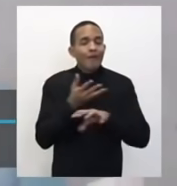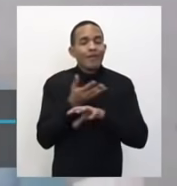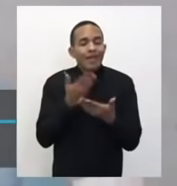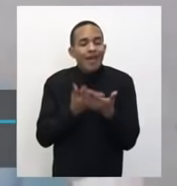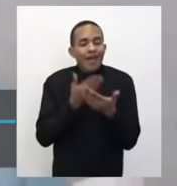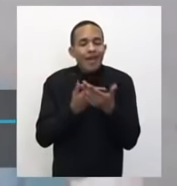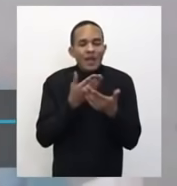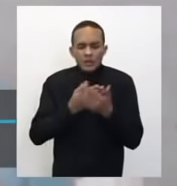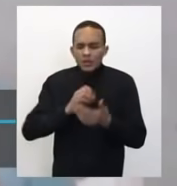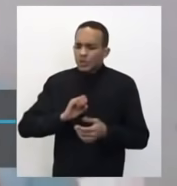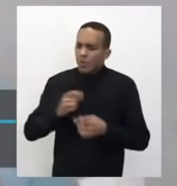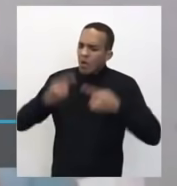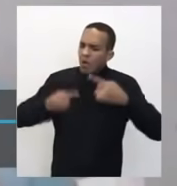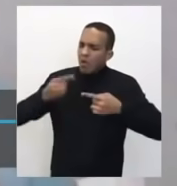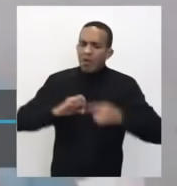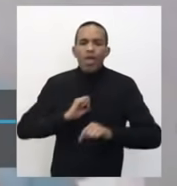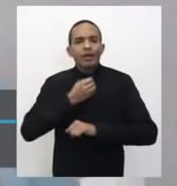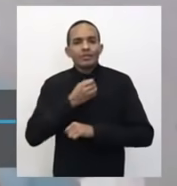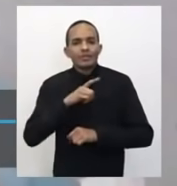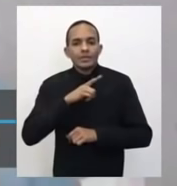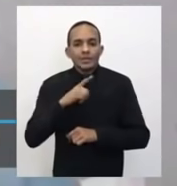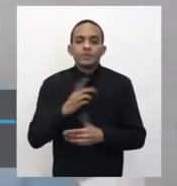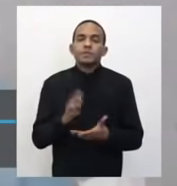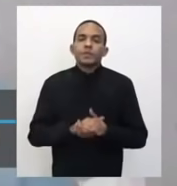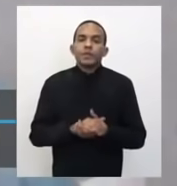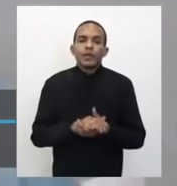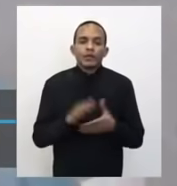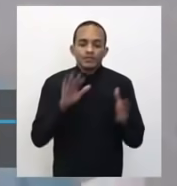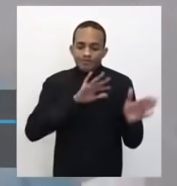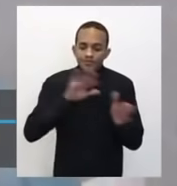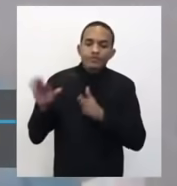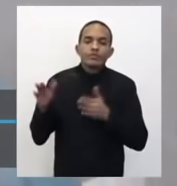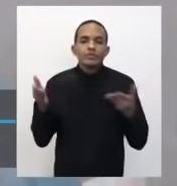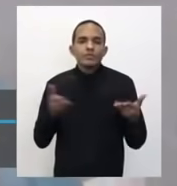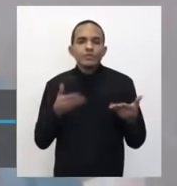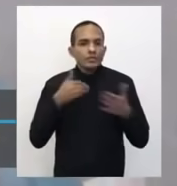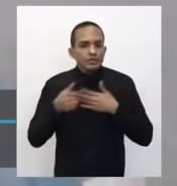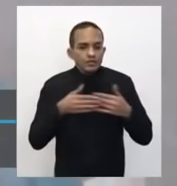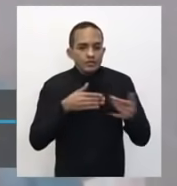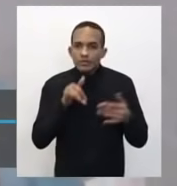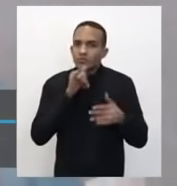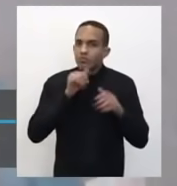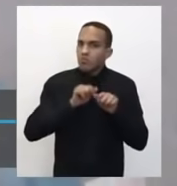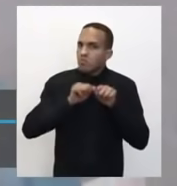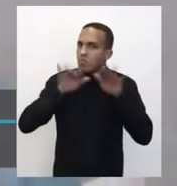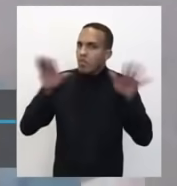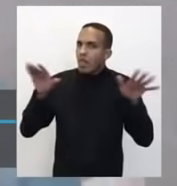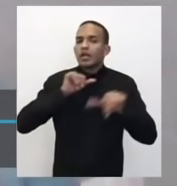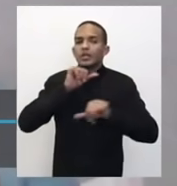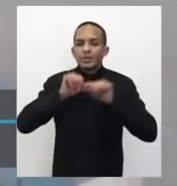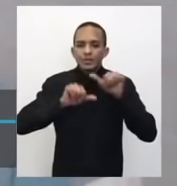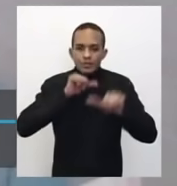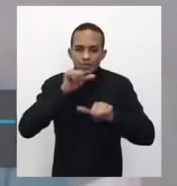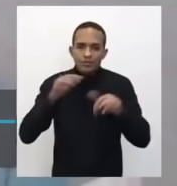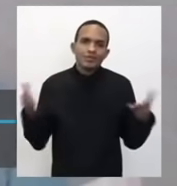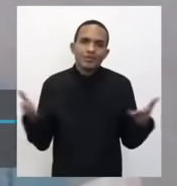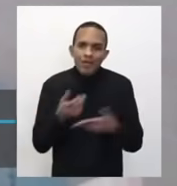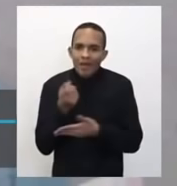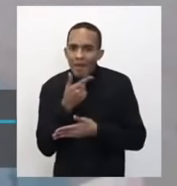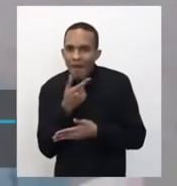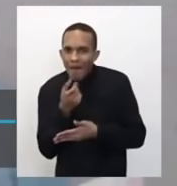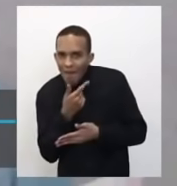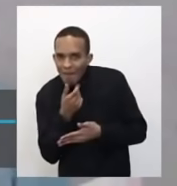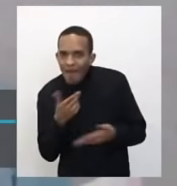sobre isso também. Então, eles pegam qualquer situação que seja uma situação de evidência e transformam isso num